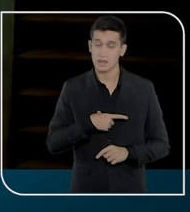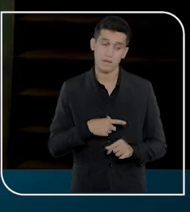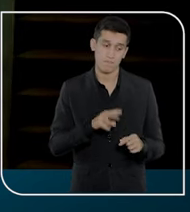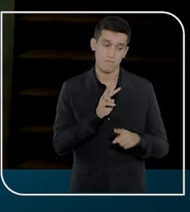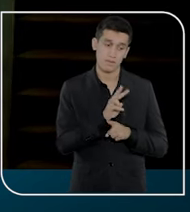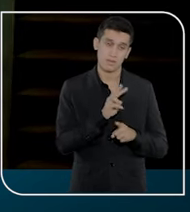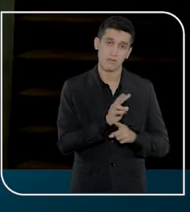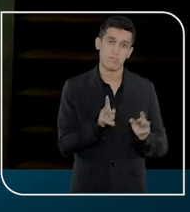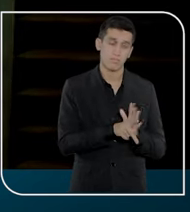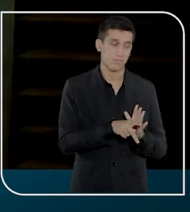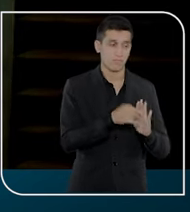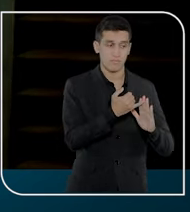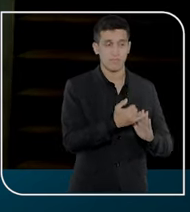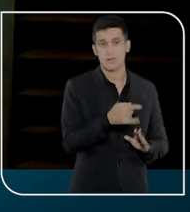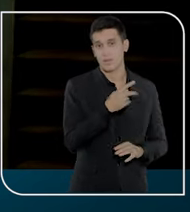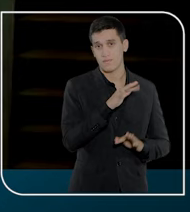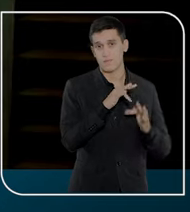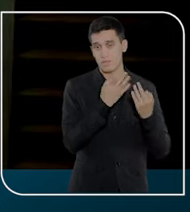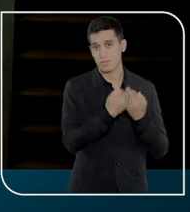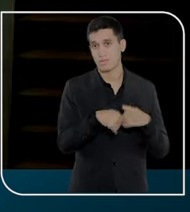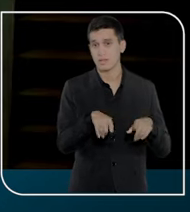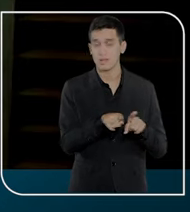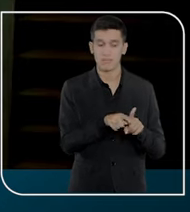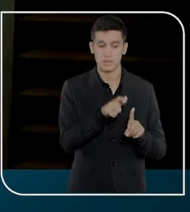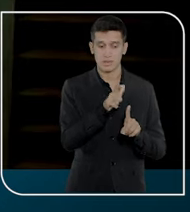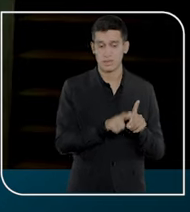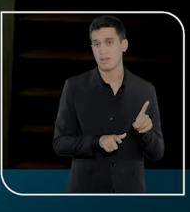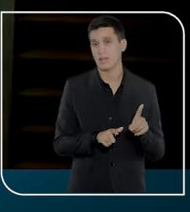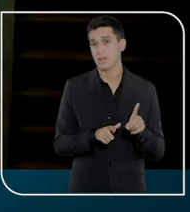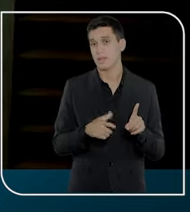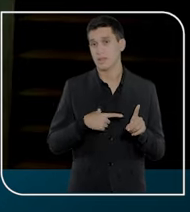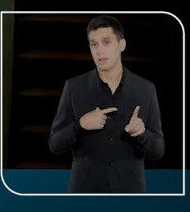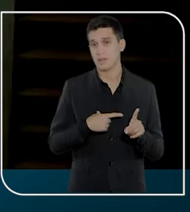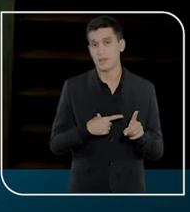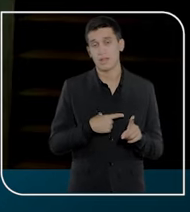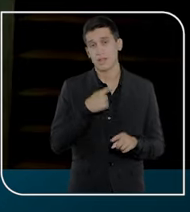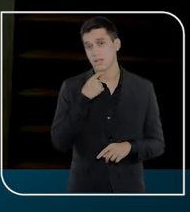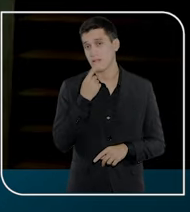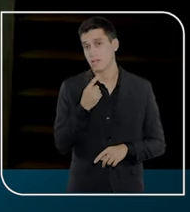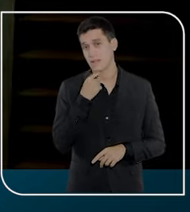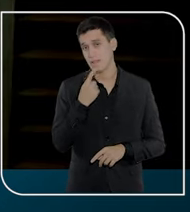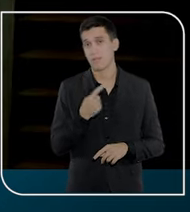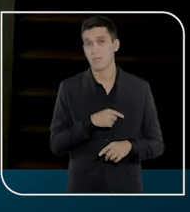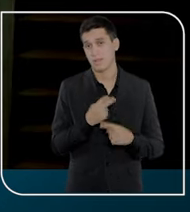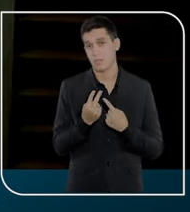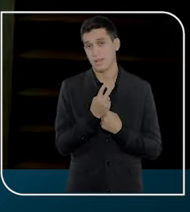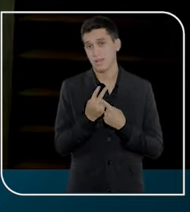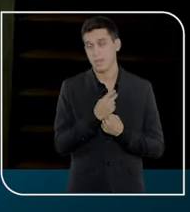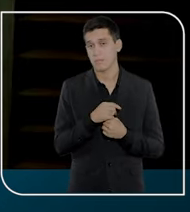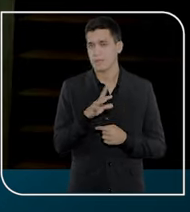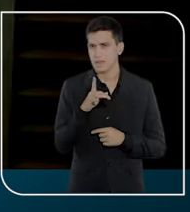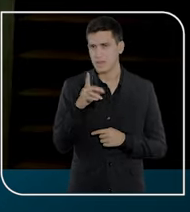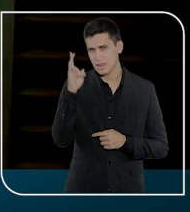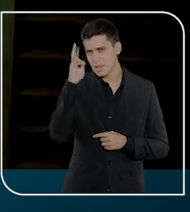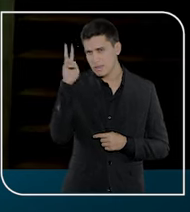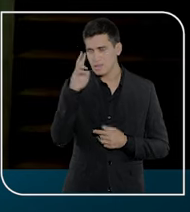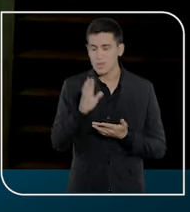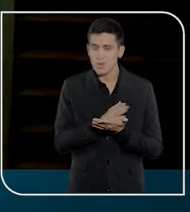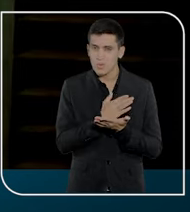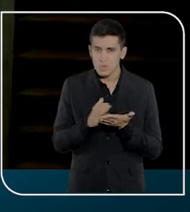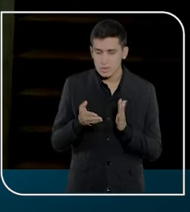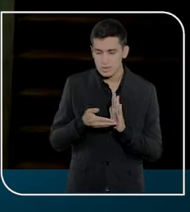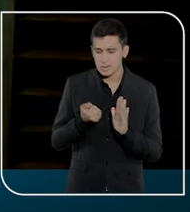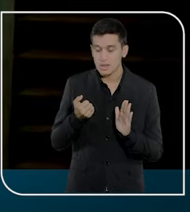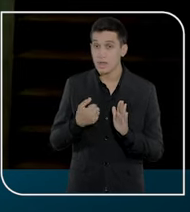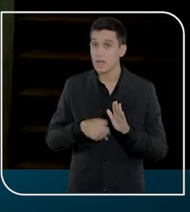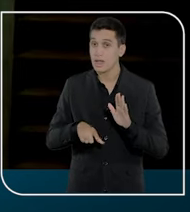família e o fiador não tenha essa proteção. Mas falando em exceções, Fátima, a própria lei do